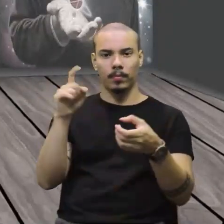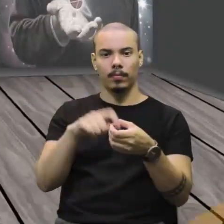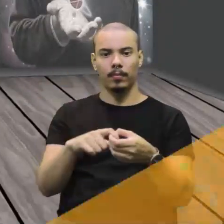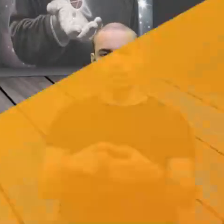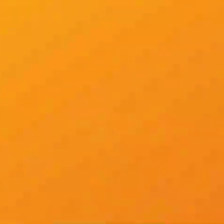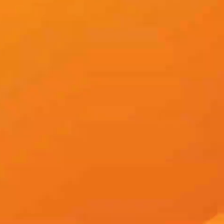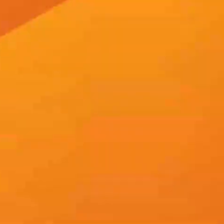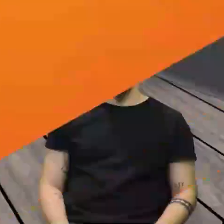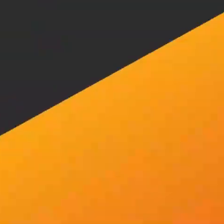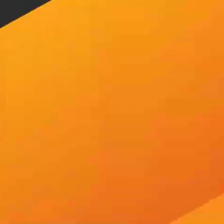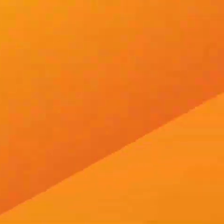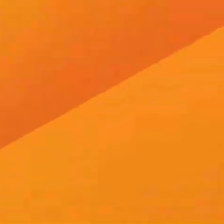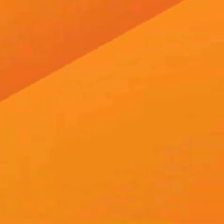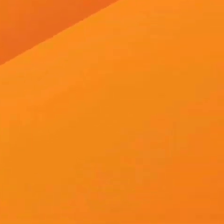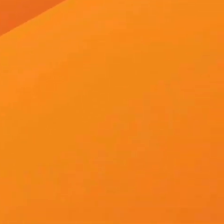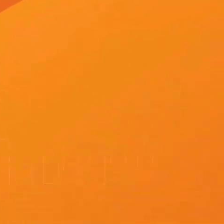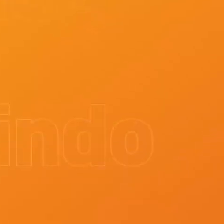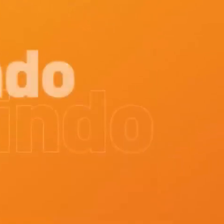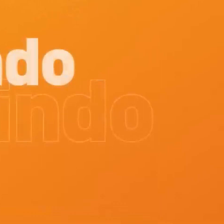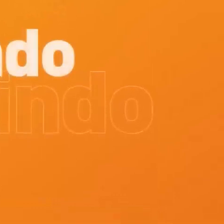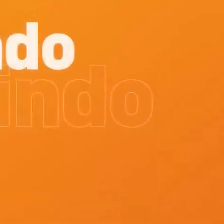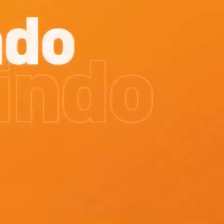voltamos.